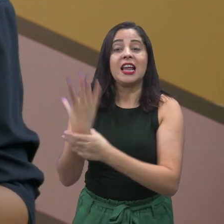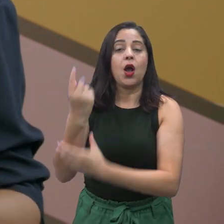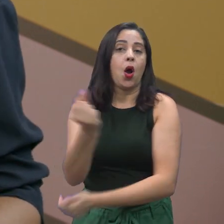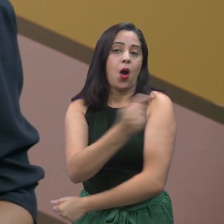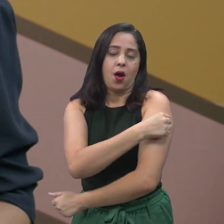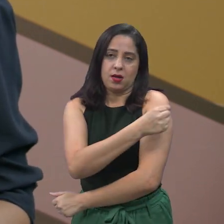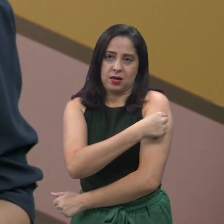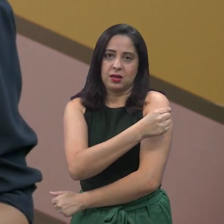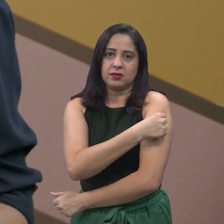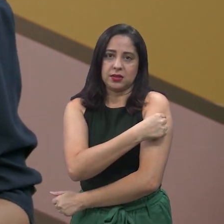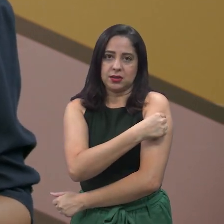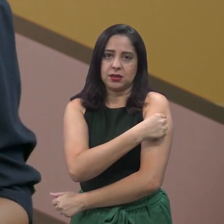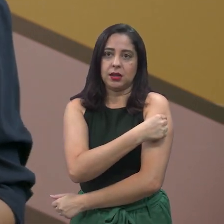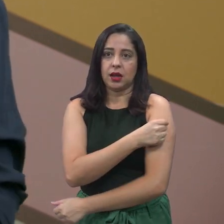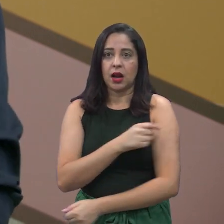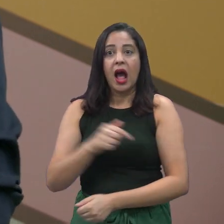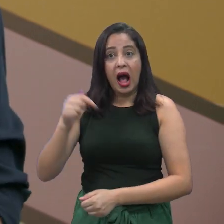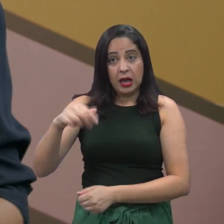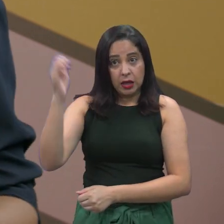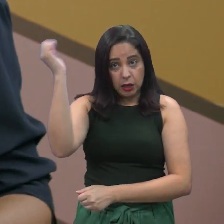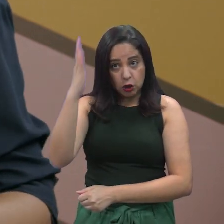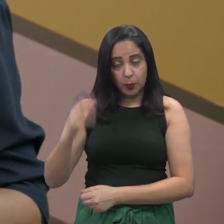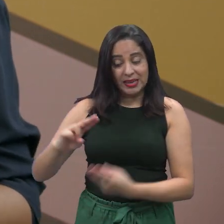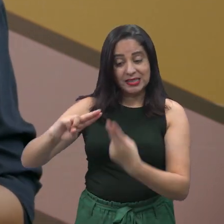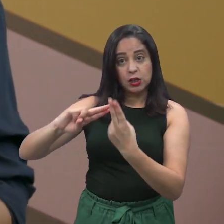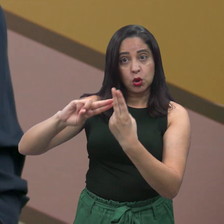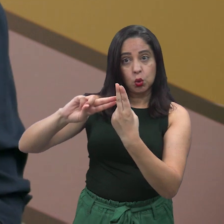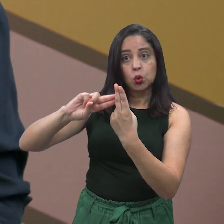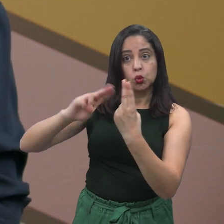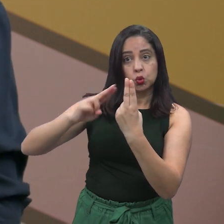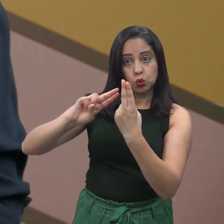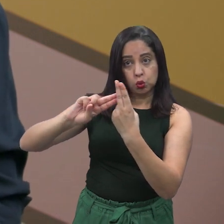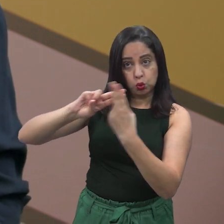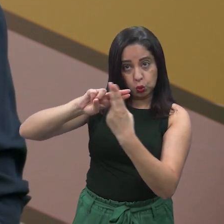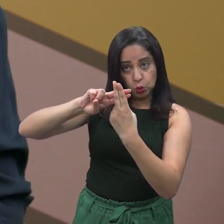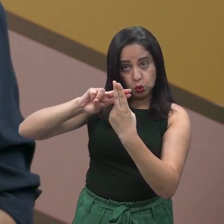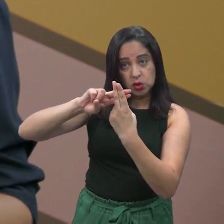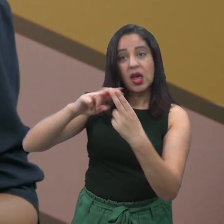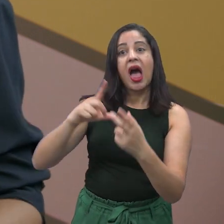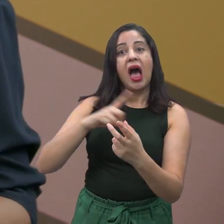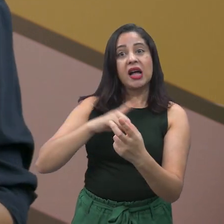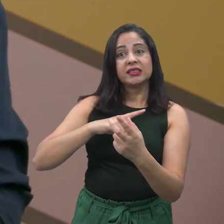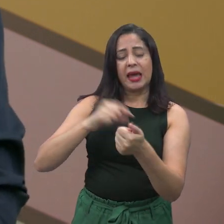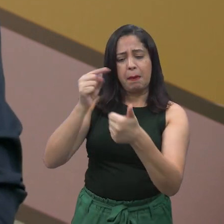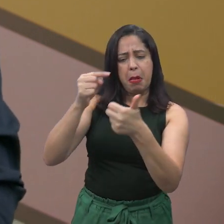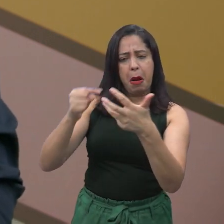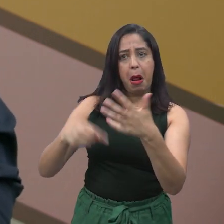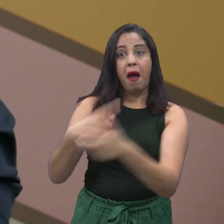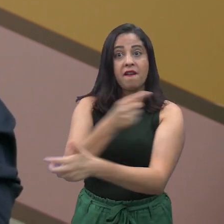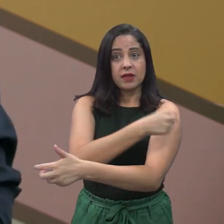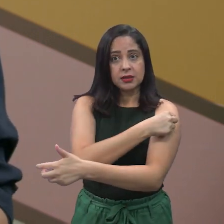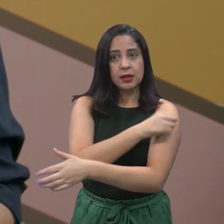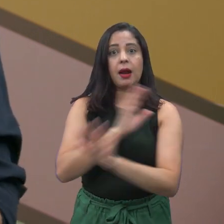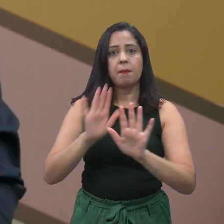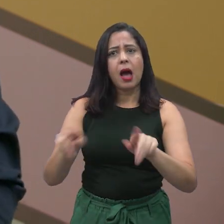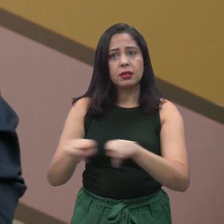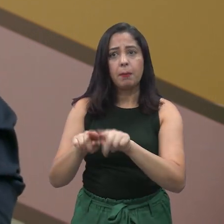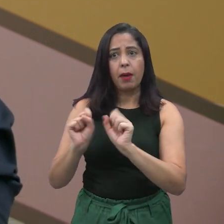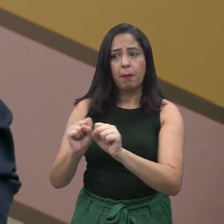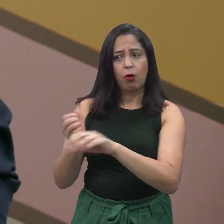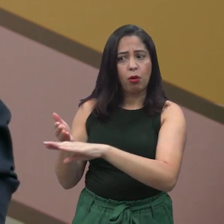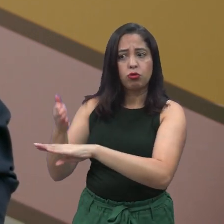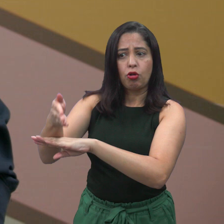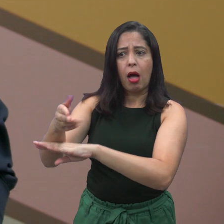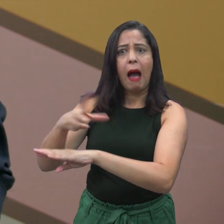gama de vacinas à disposição. O SUS cobre boa parte deles também, mas também algumas a gente pode ser que seja